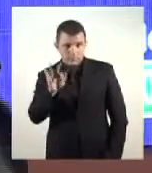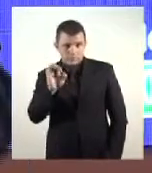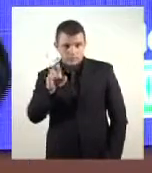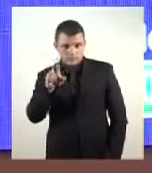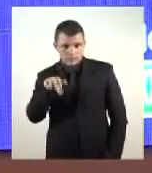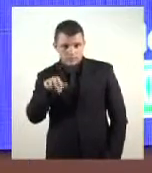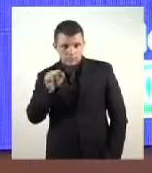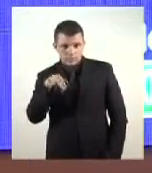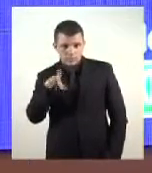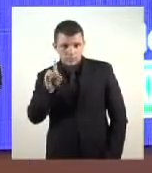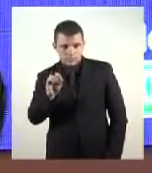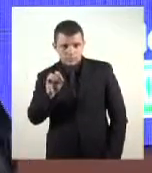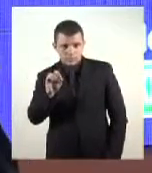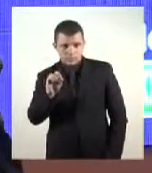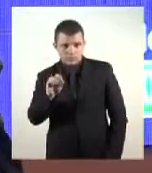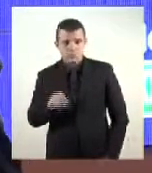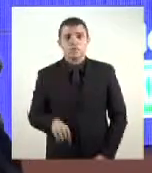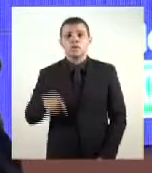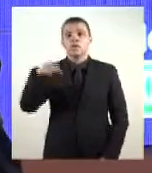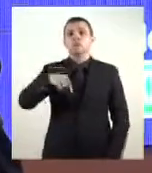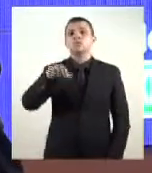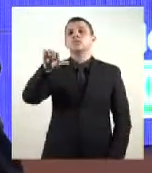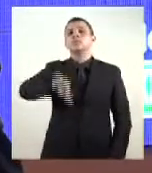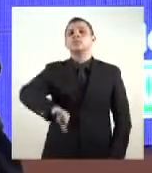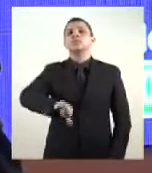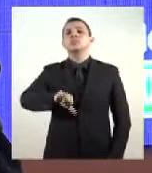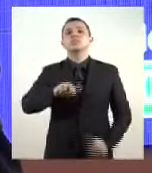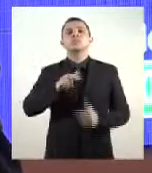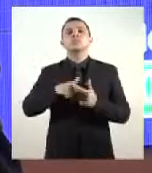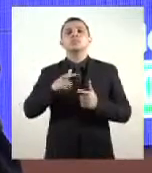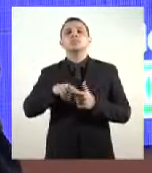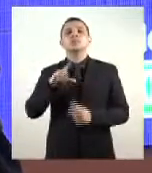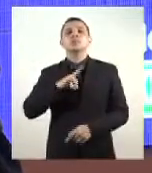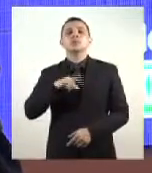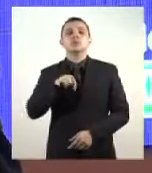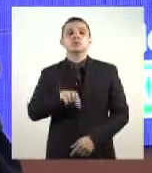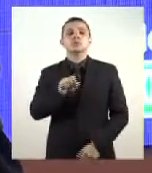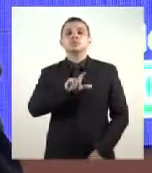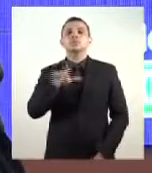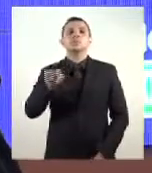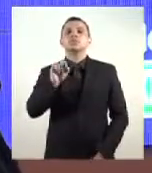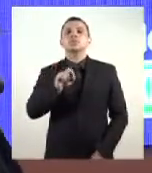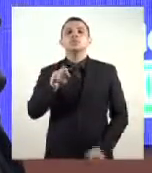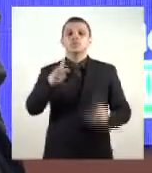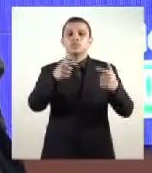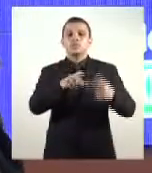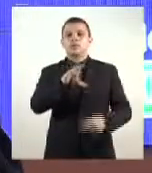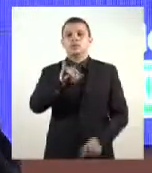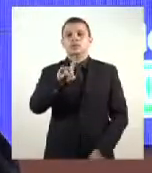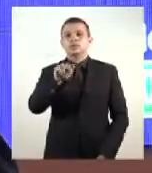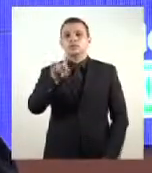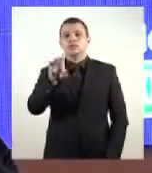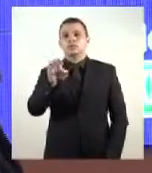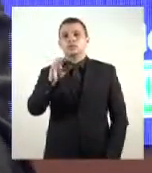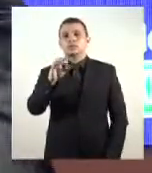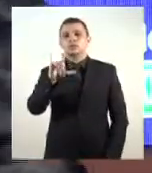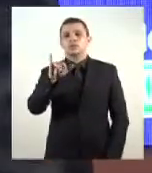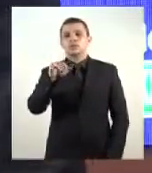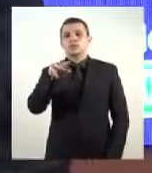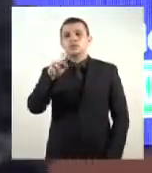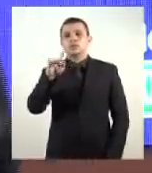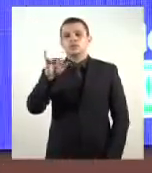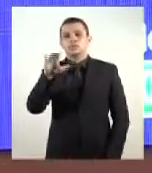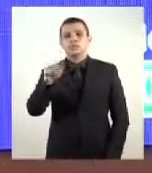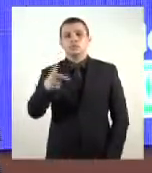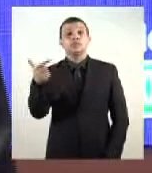bairro mais violento de São Luís é a Cidade Olímpica, segundo os dados da criminalidade. O segundo é o Coroadinho. Vossa Excelência já